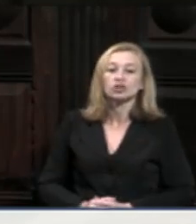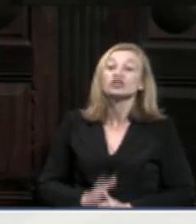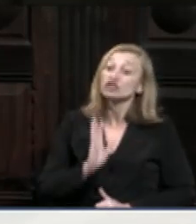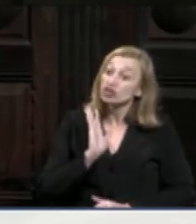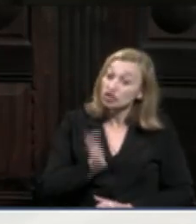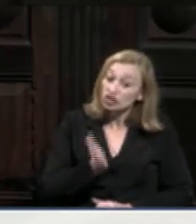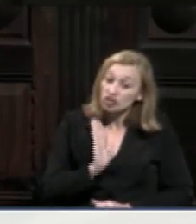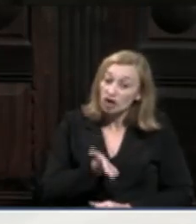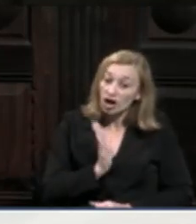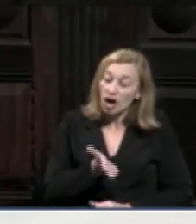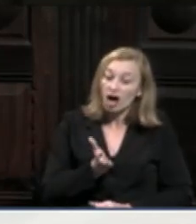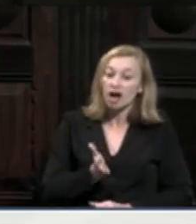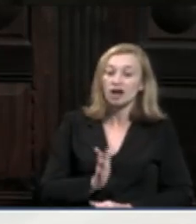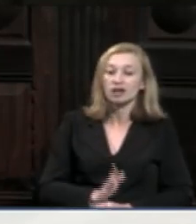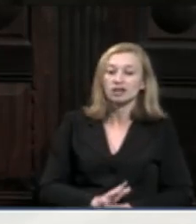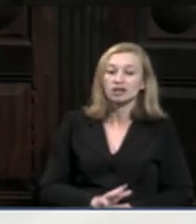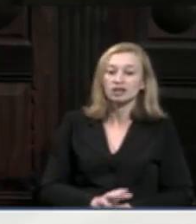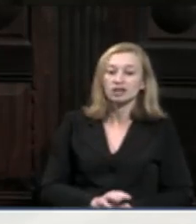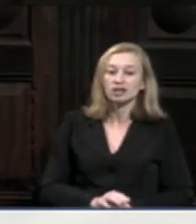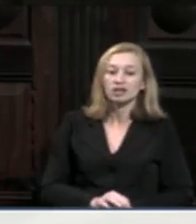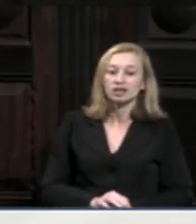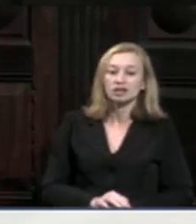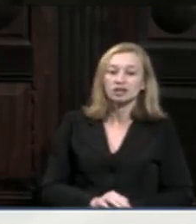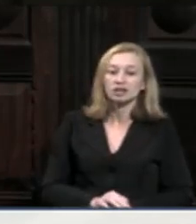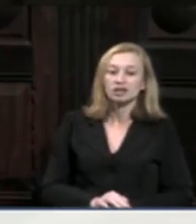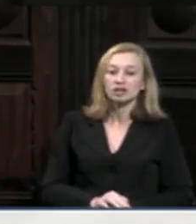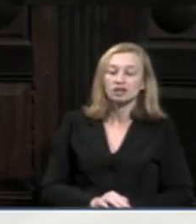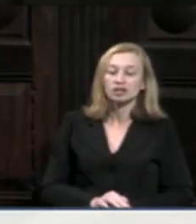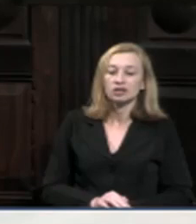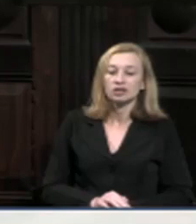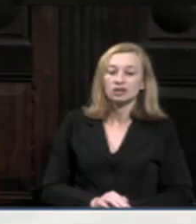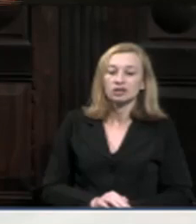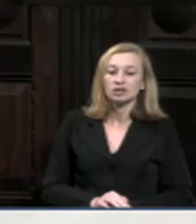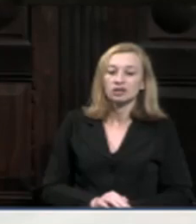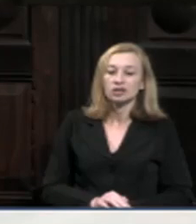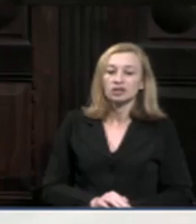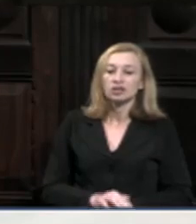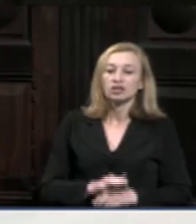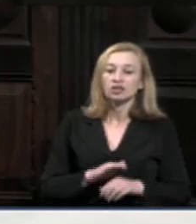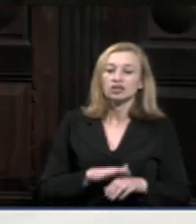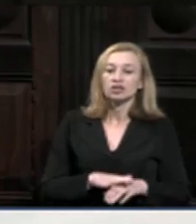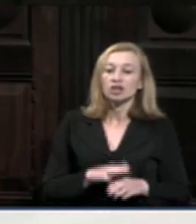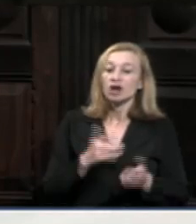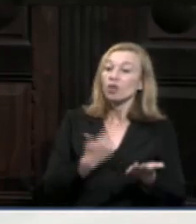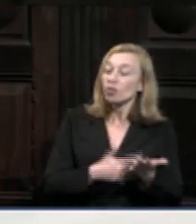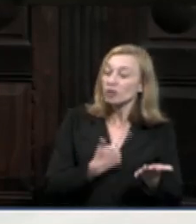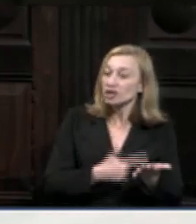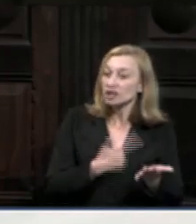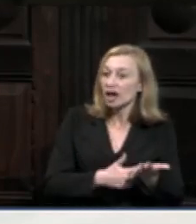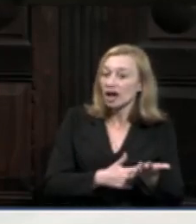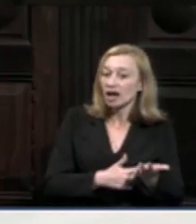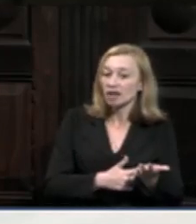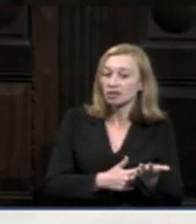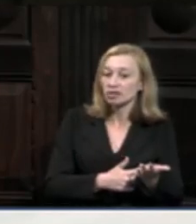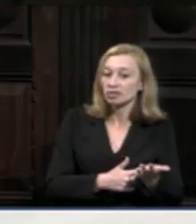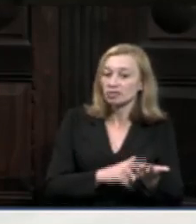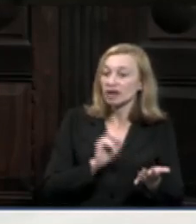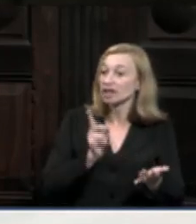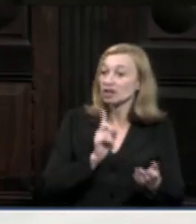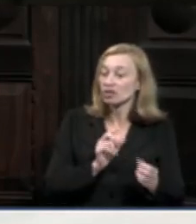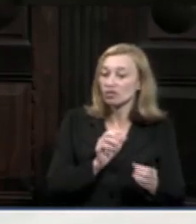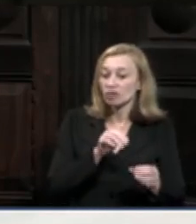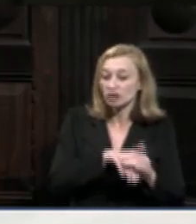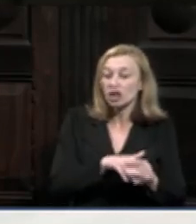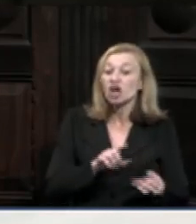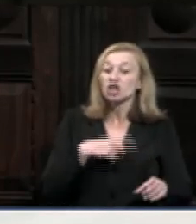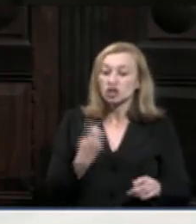já contribuir para a obstrução da votação. Nós estamos aqui,